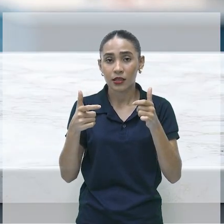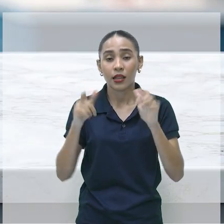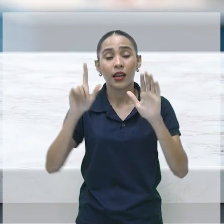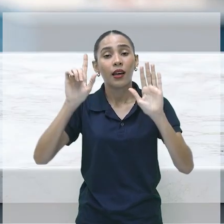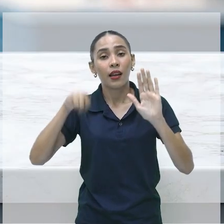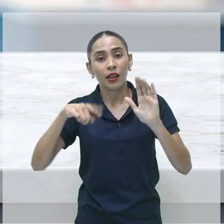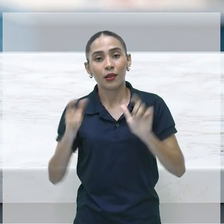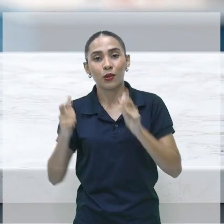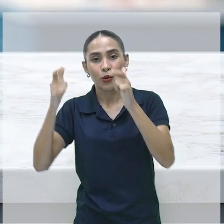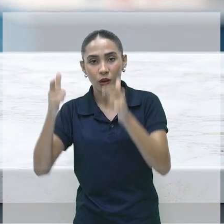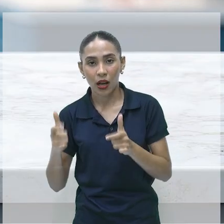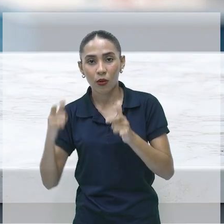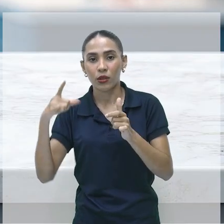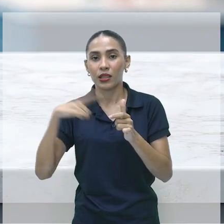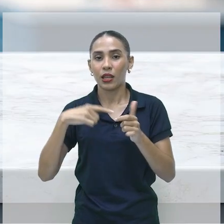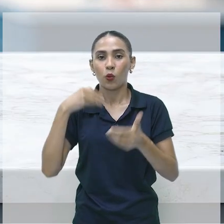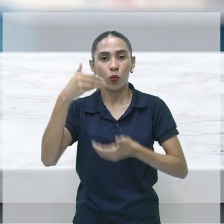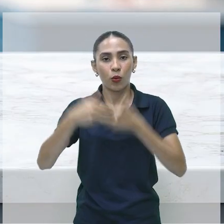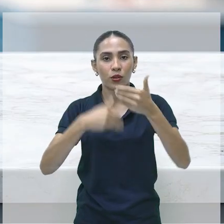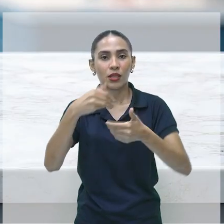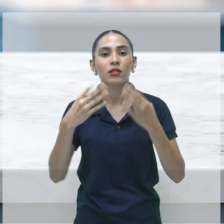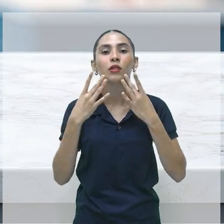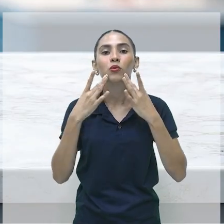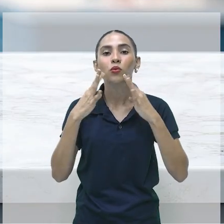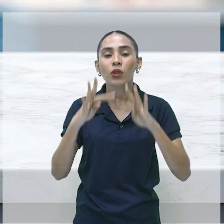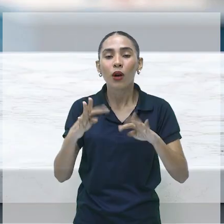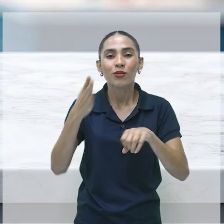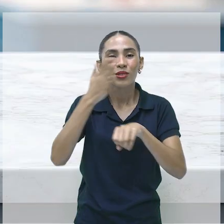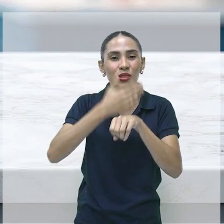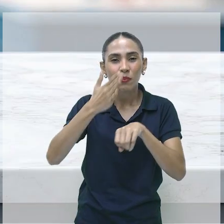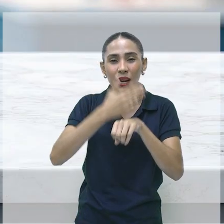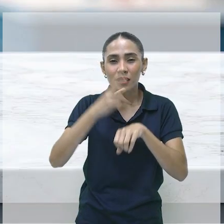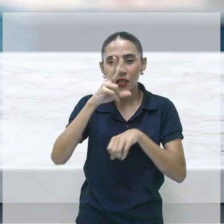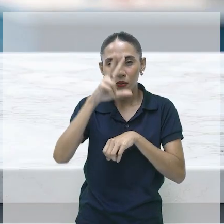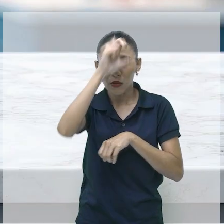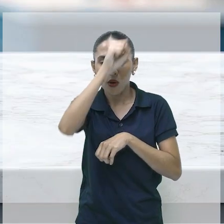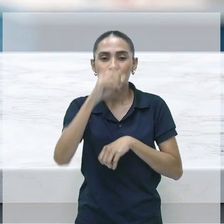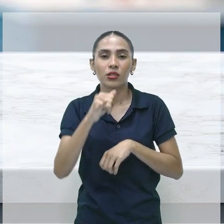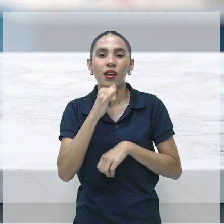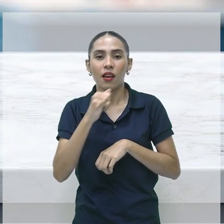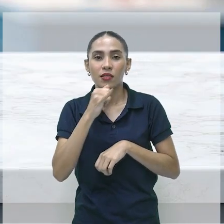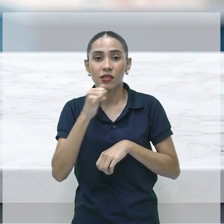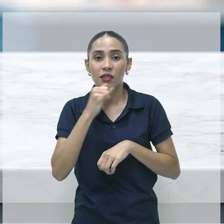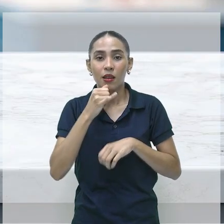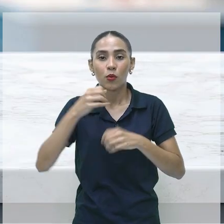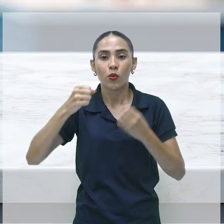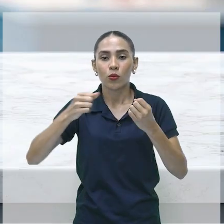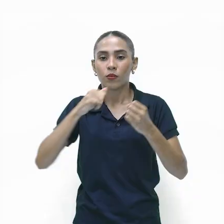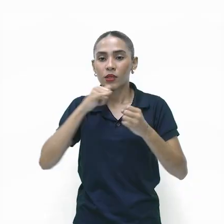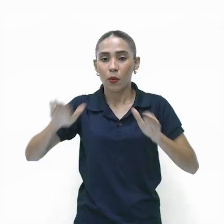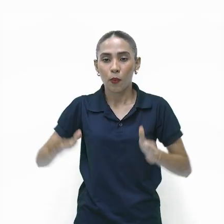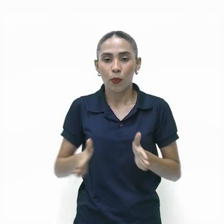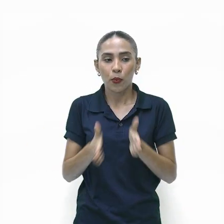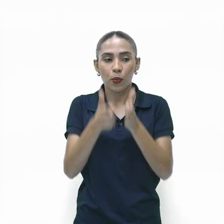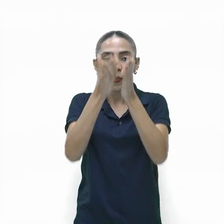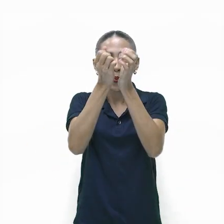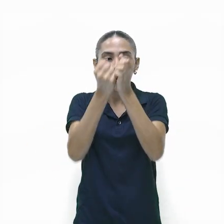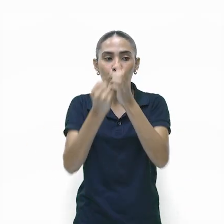são locais onde há um processo natural de atividade muito intensa, como, por exemplo, vulcões.